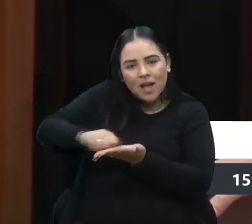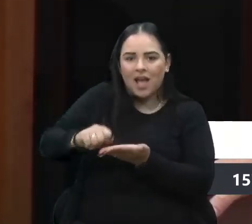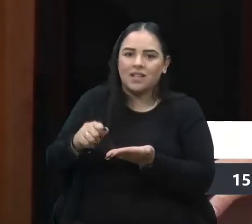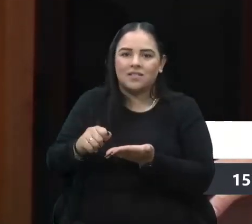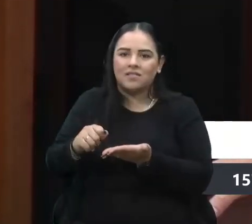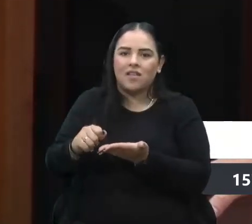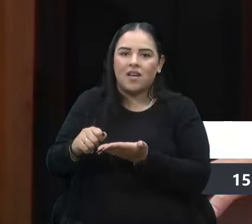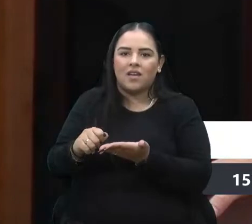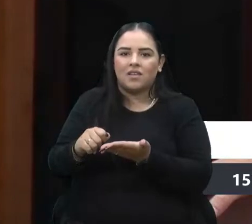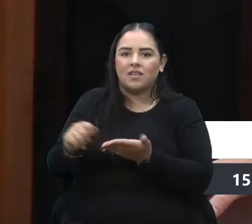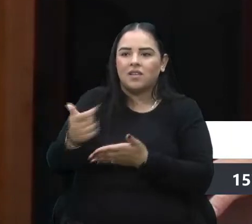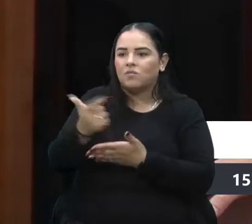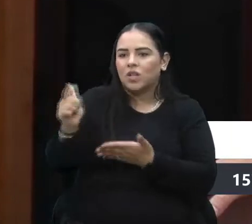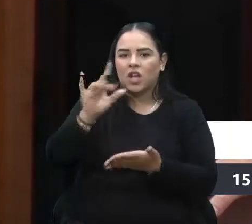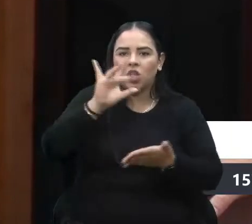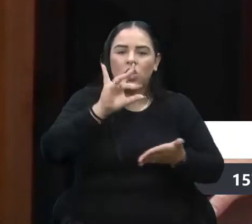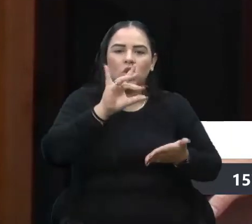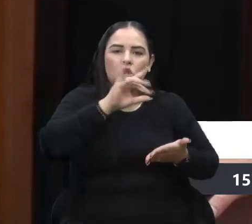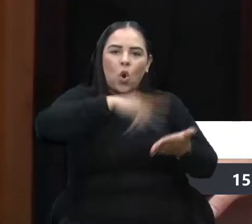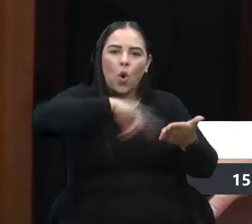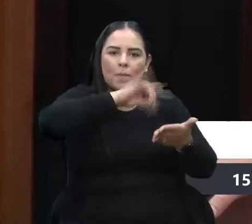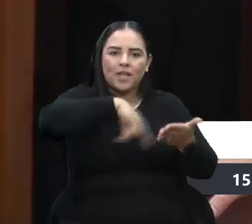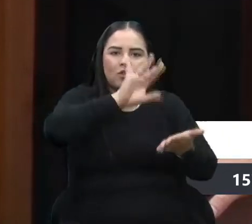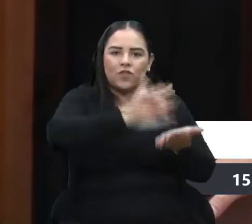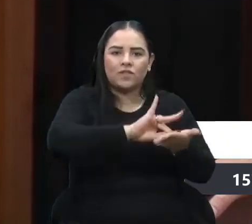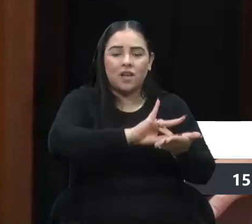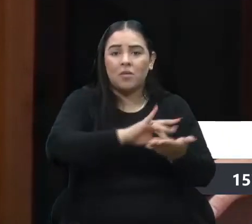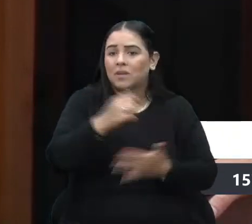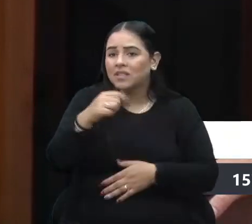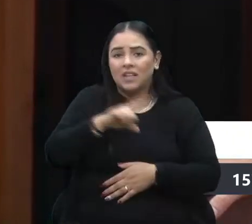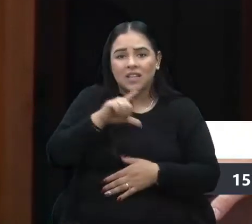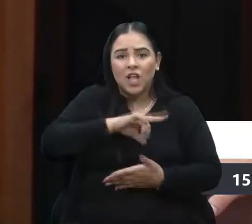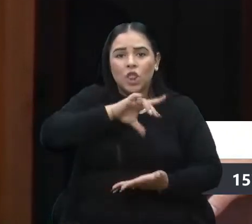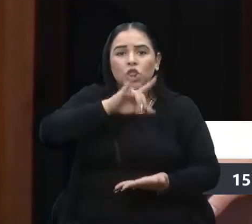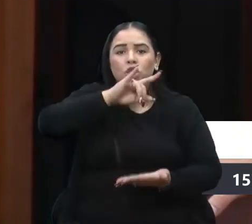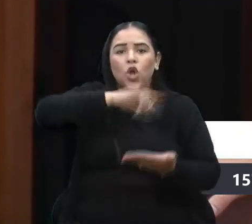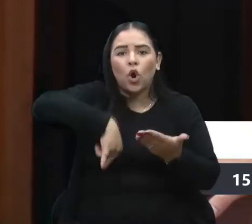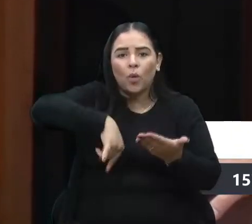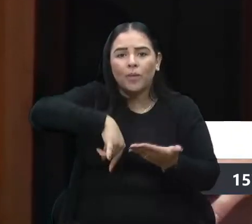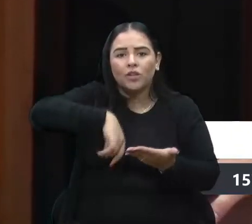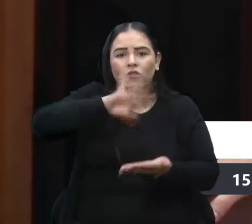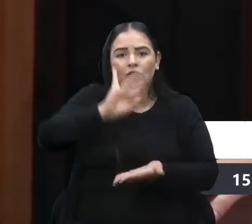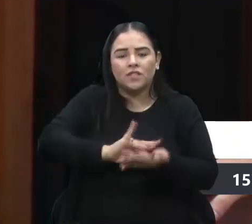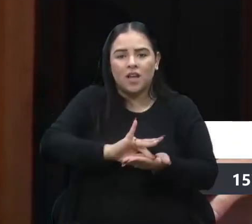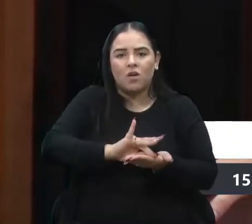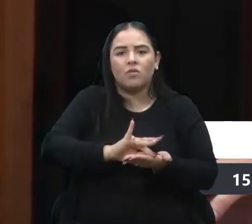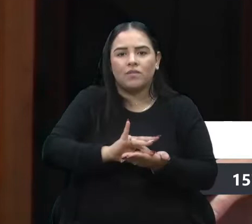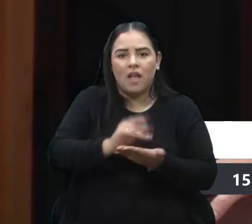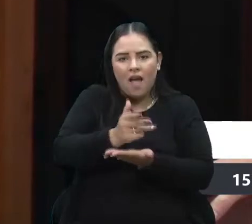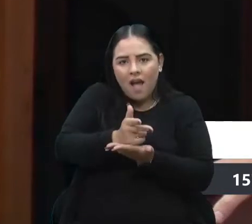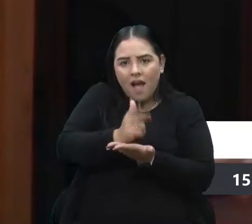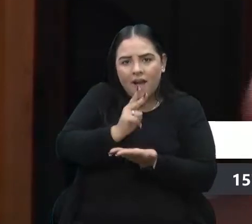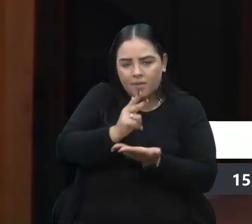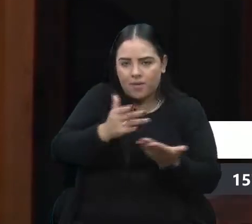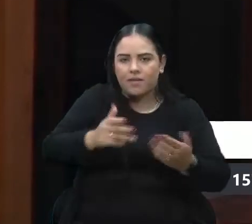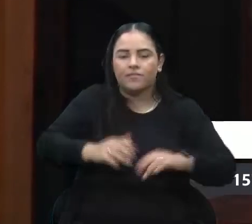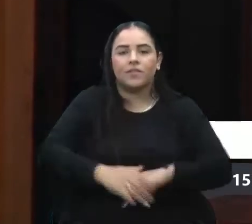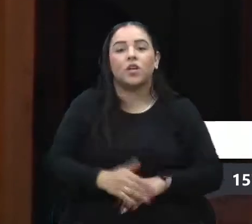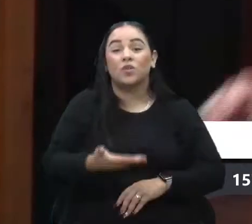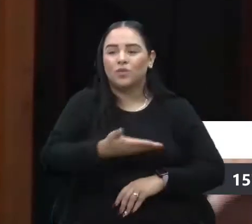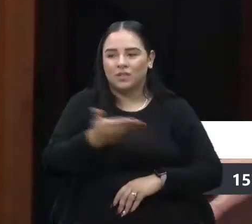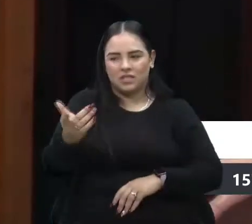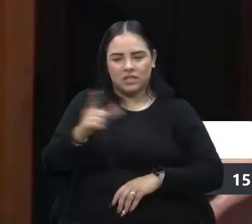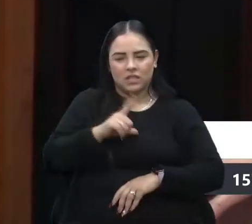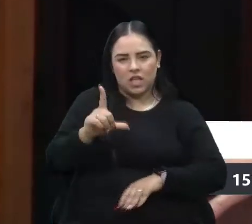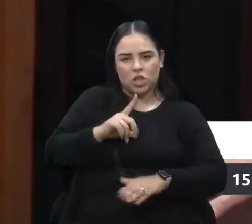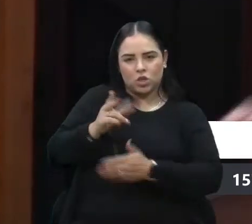tem que ter uma série de documentos exigidos né da bom então a gente sabe que vocês que são atiradores e tem